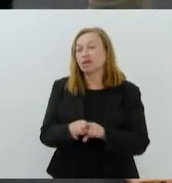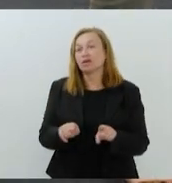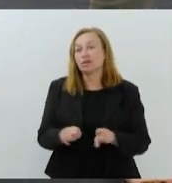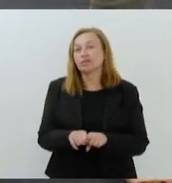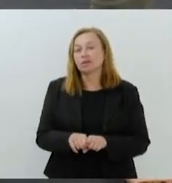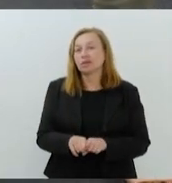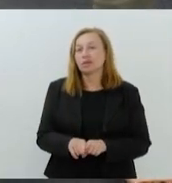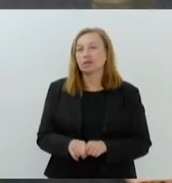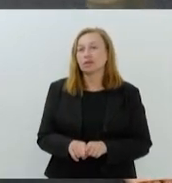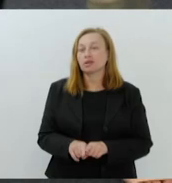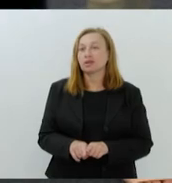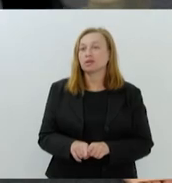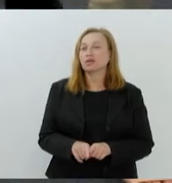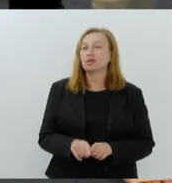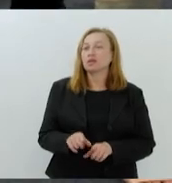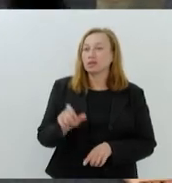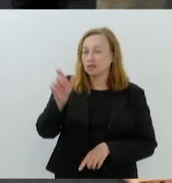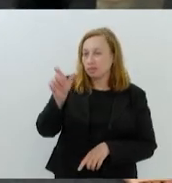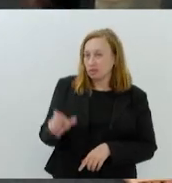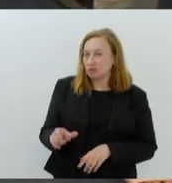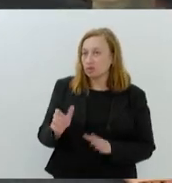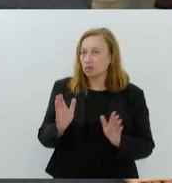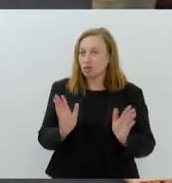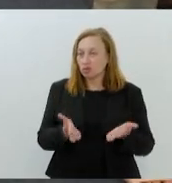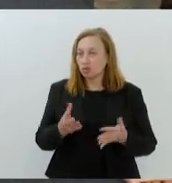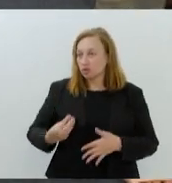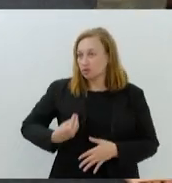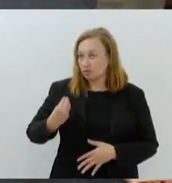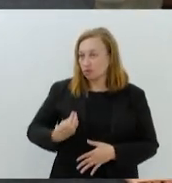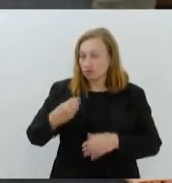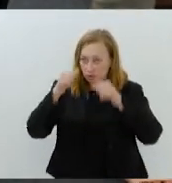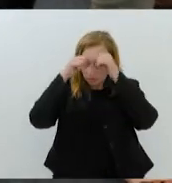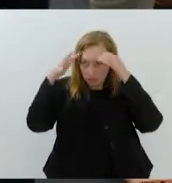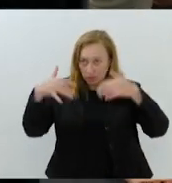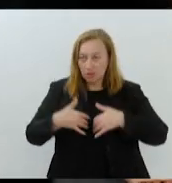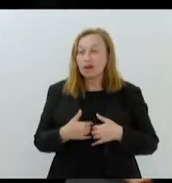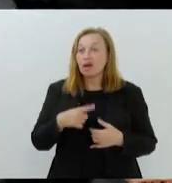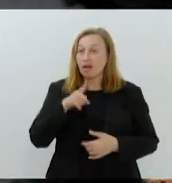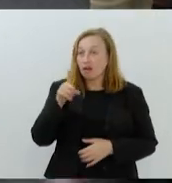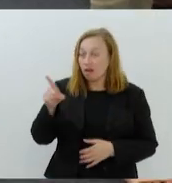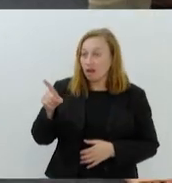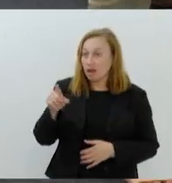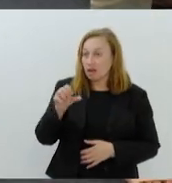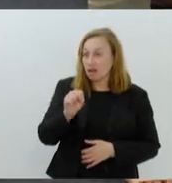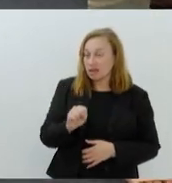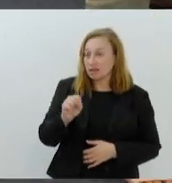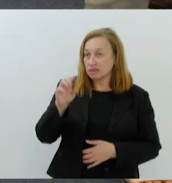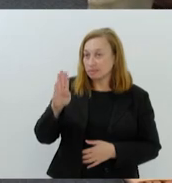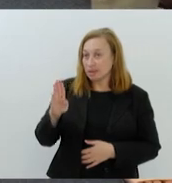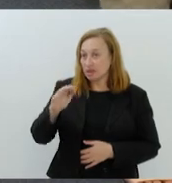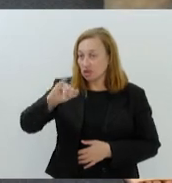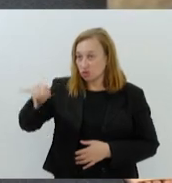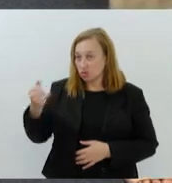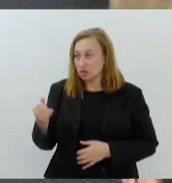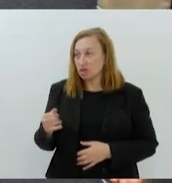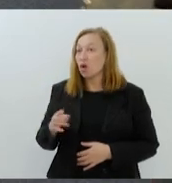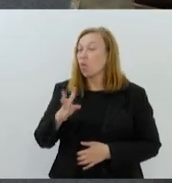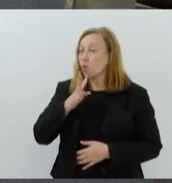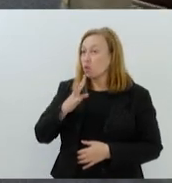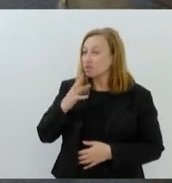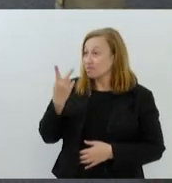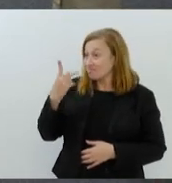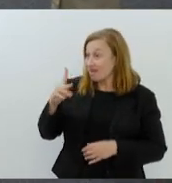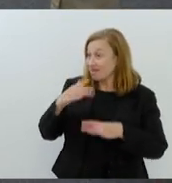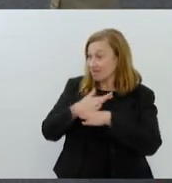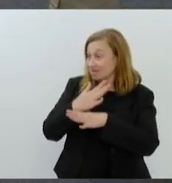da pessoa que vive hoje a questão do transtorno do espectro autista. Lá em São João da Barra, temos o conhecimento de que ela também tem lutado